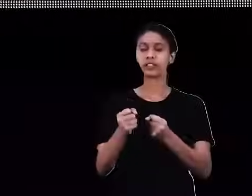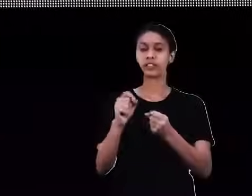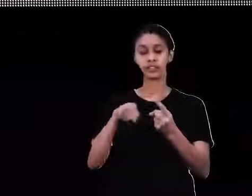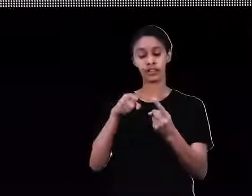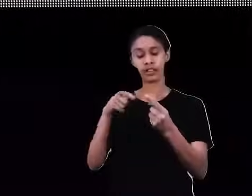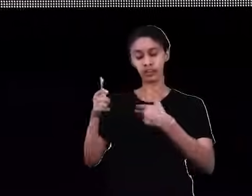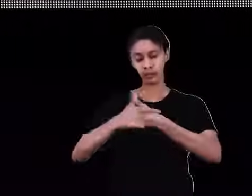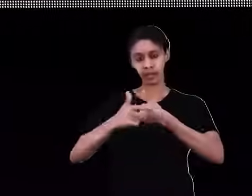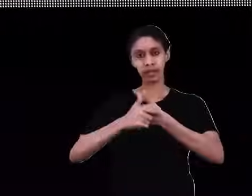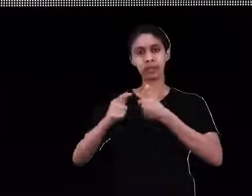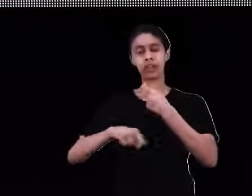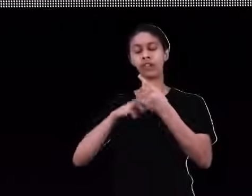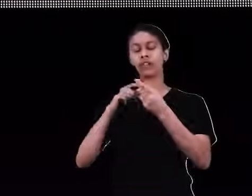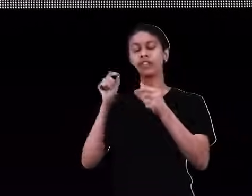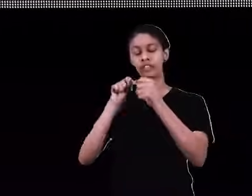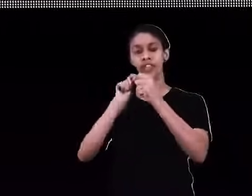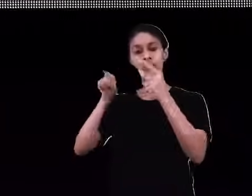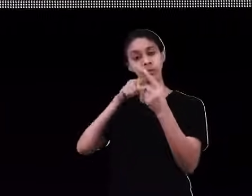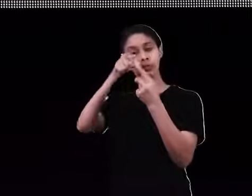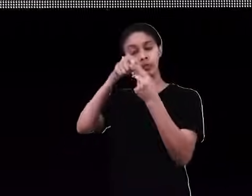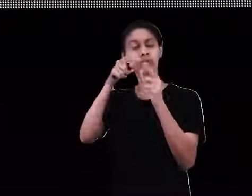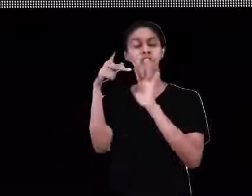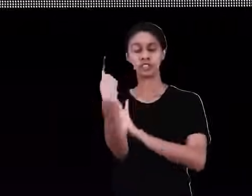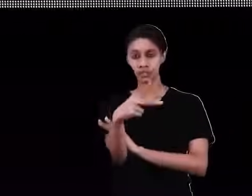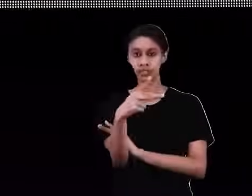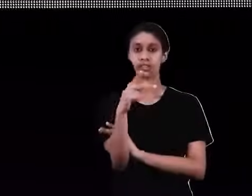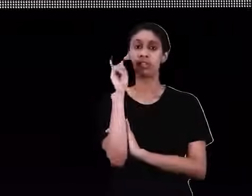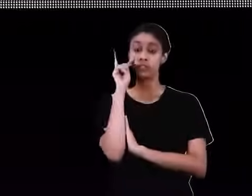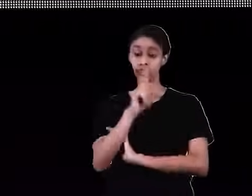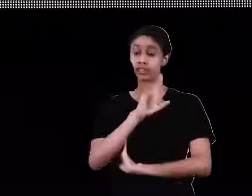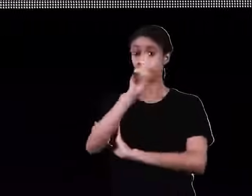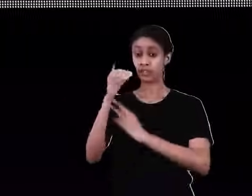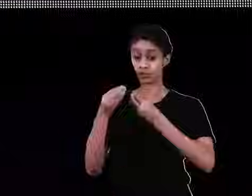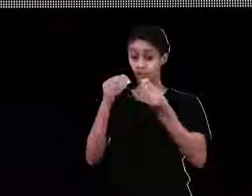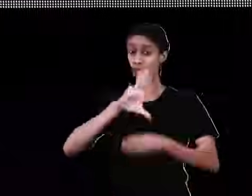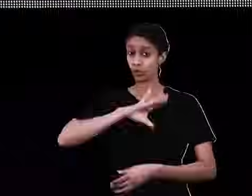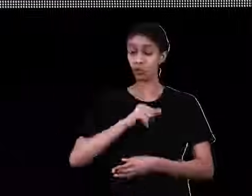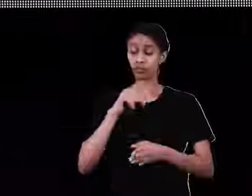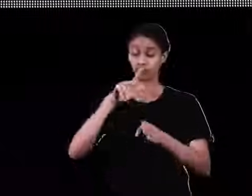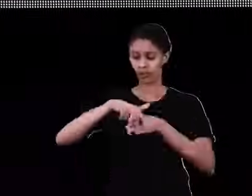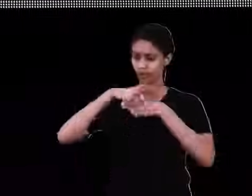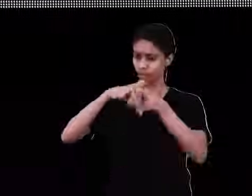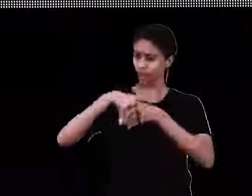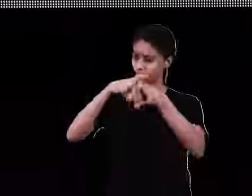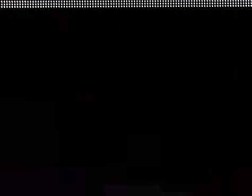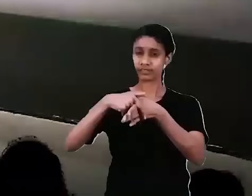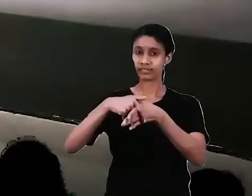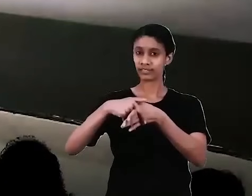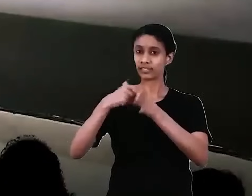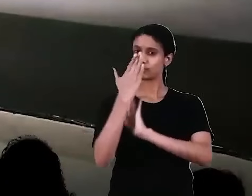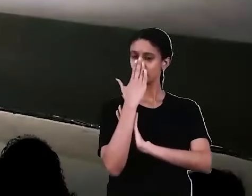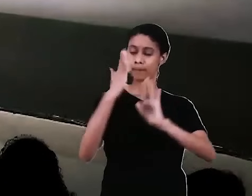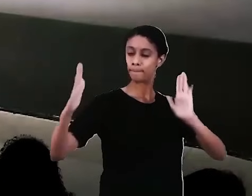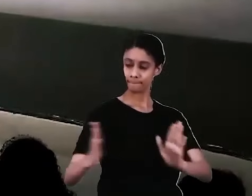sua vida e cumprir o seu propósito. Ei, Deus te colocou para ter coragem, para montar num jegue de frente com o teu